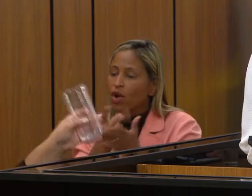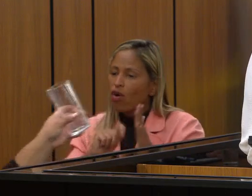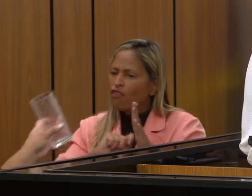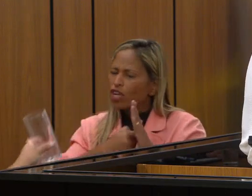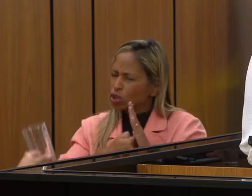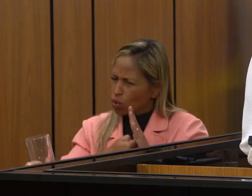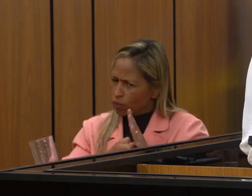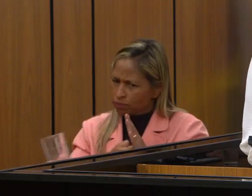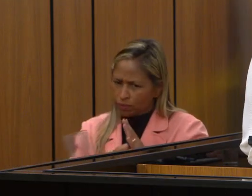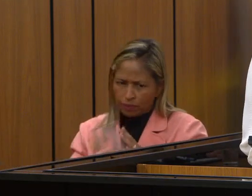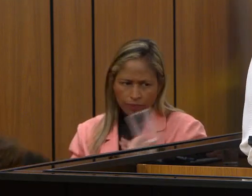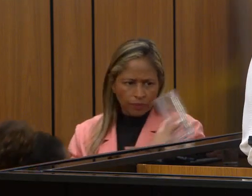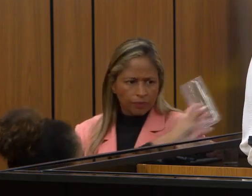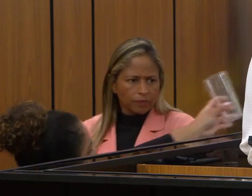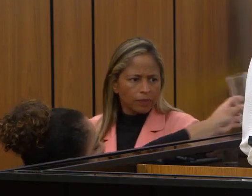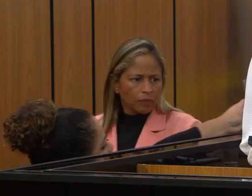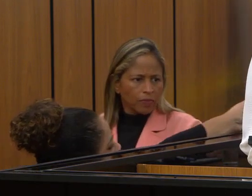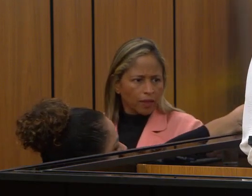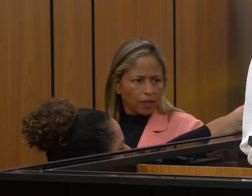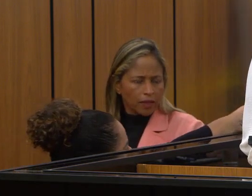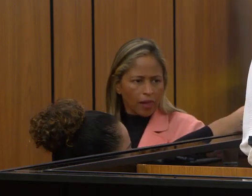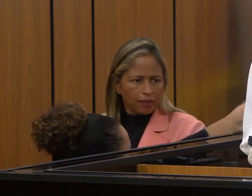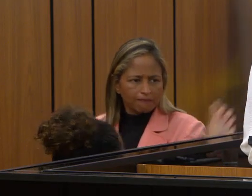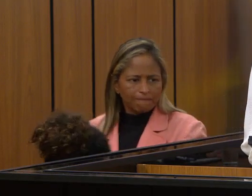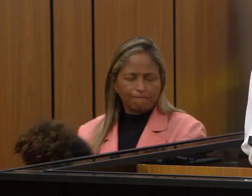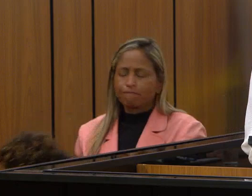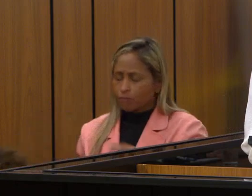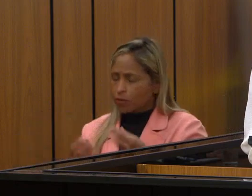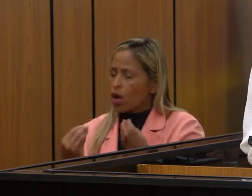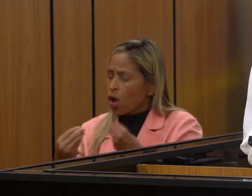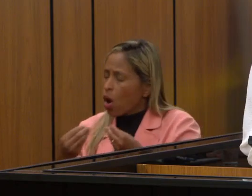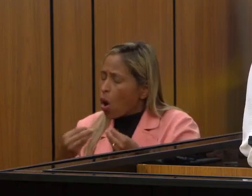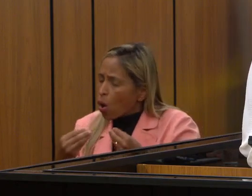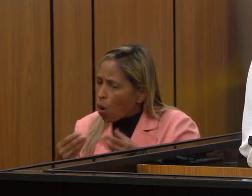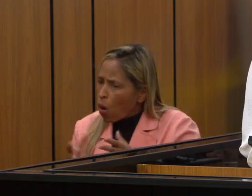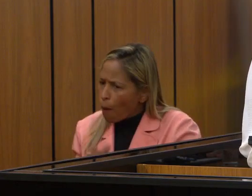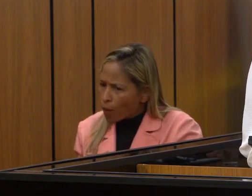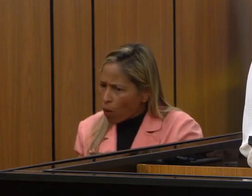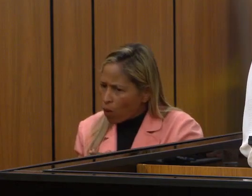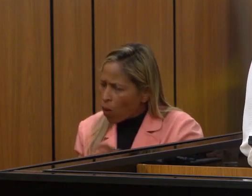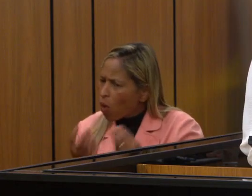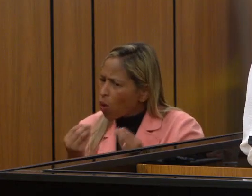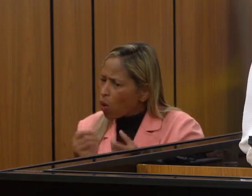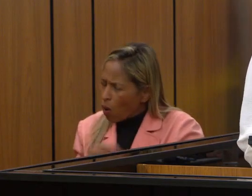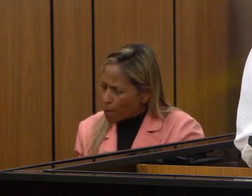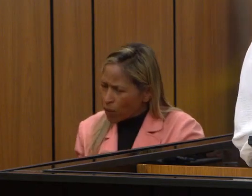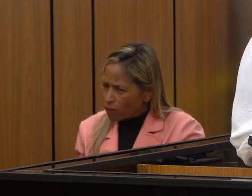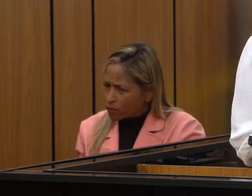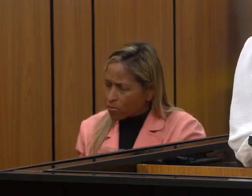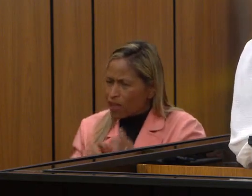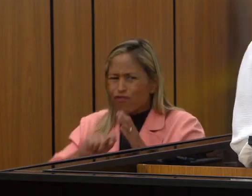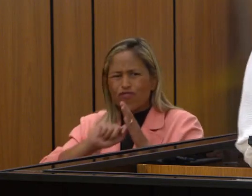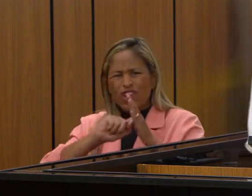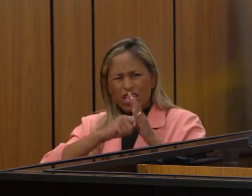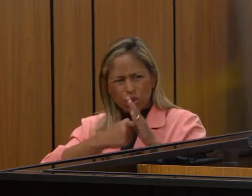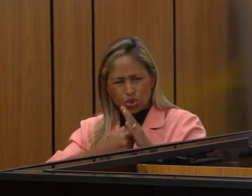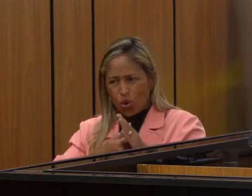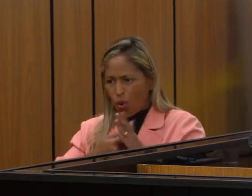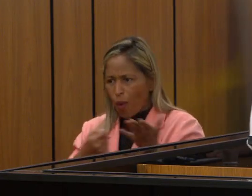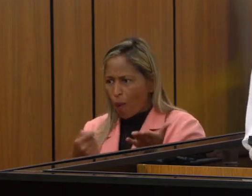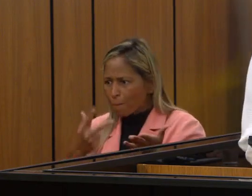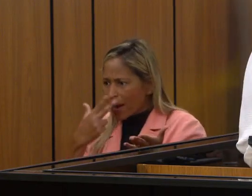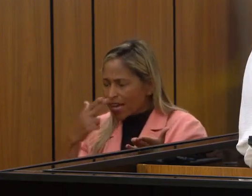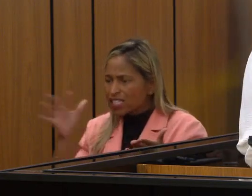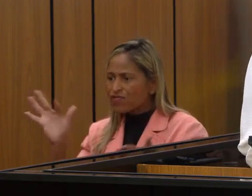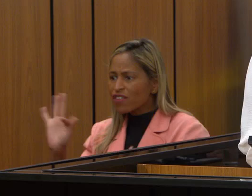como fecham as portas e nos abandonam né Sem sequer dá uma satisfação para a gente inclusive eu tinha estado lá